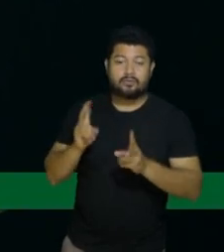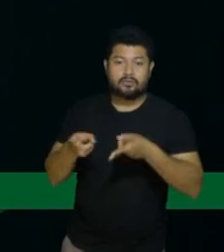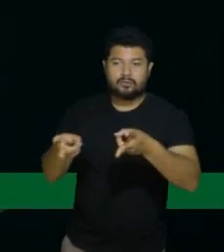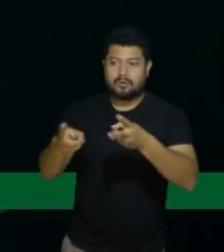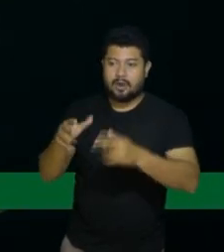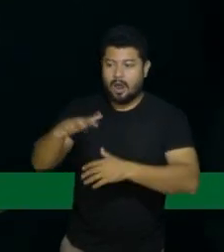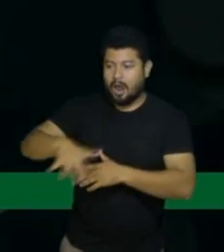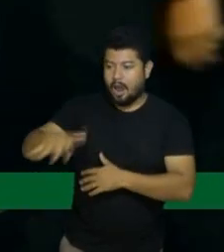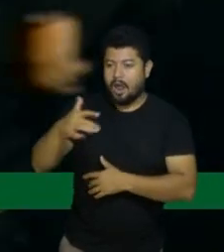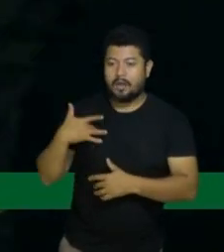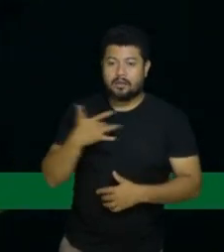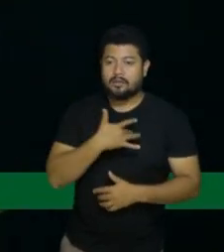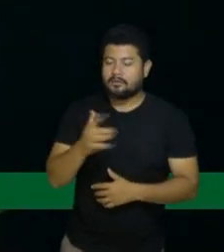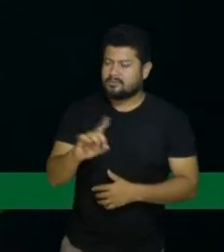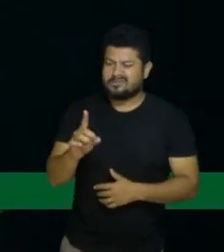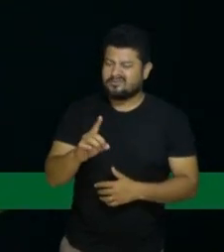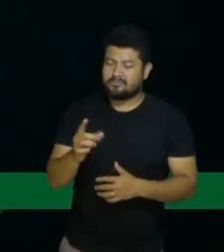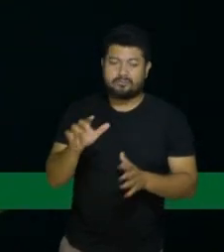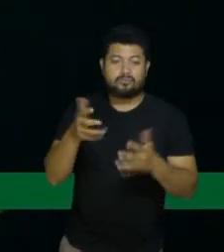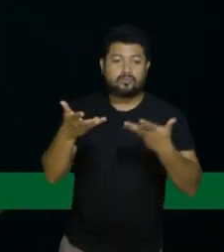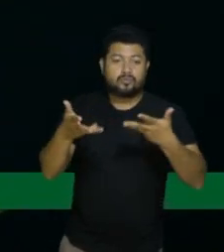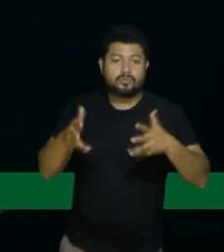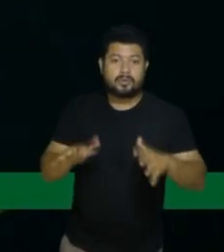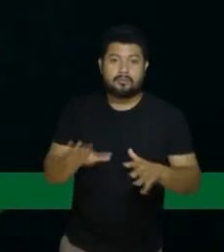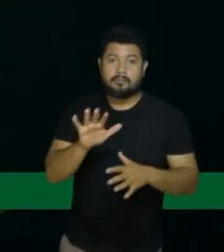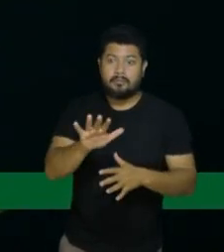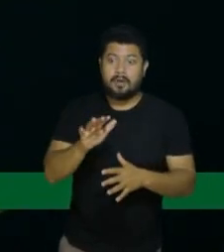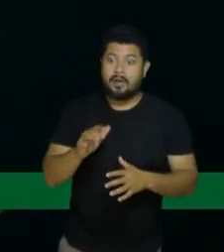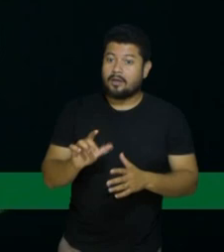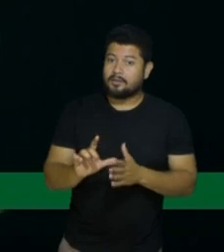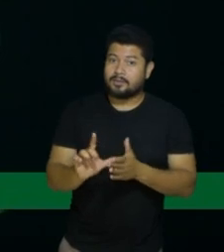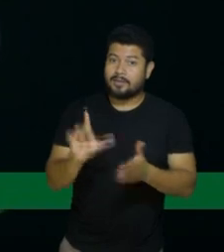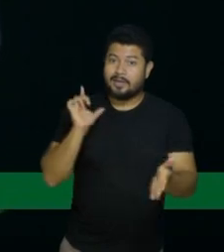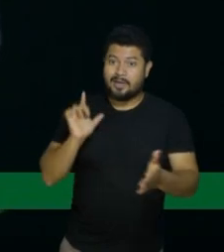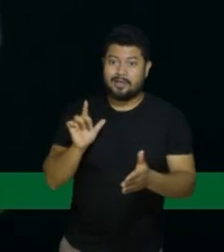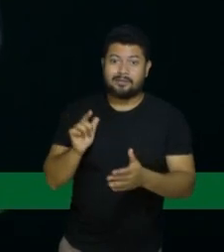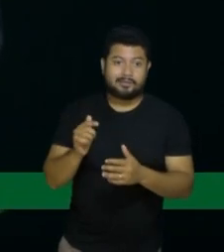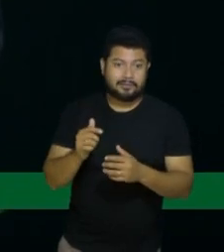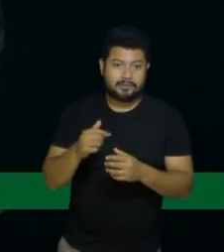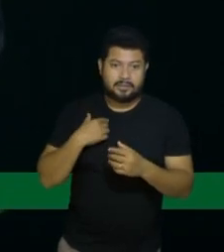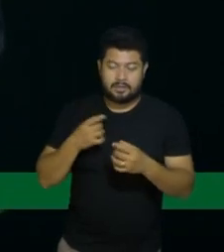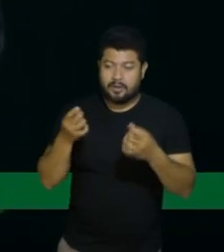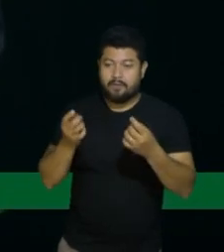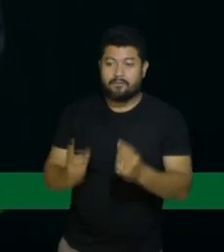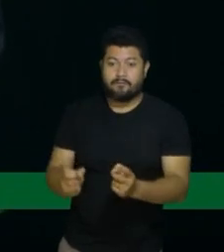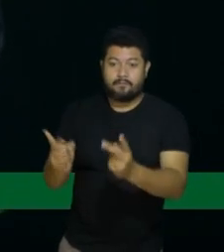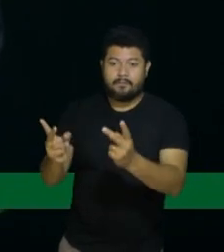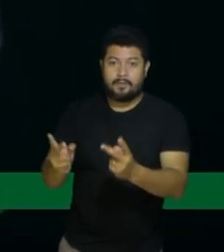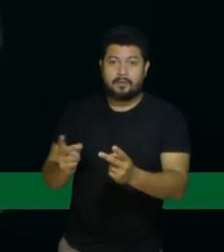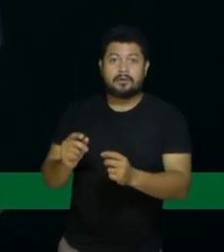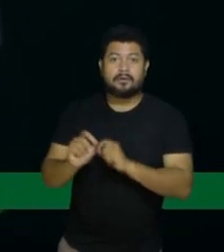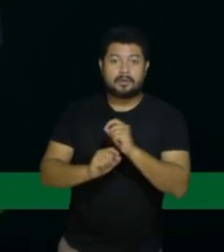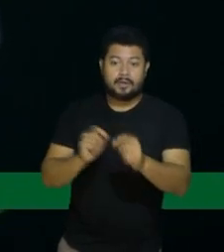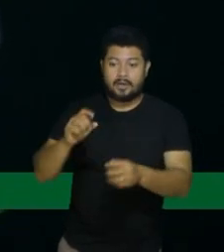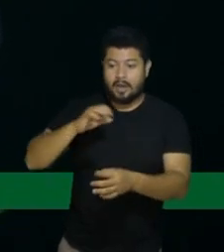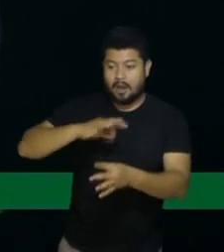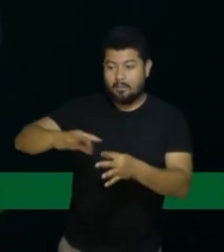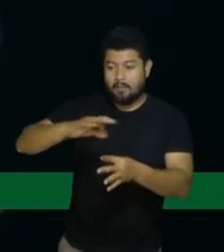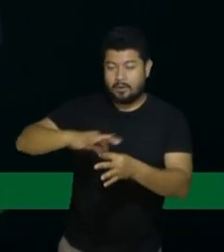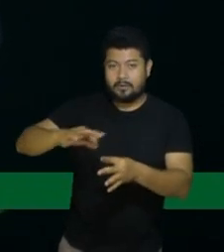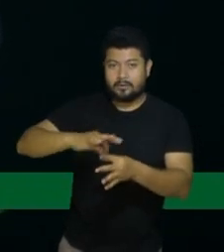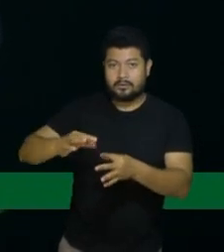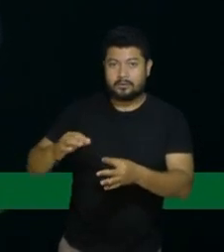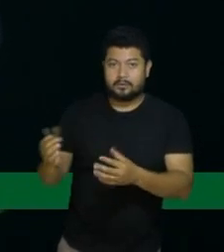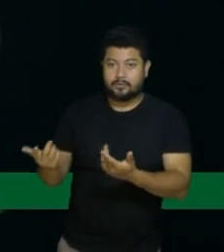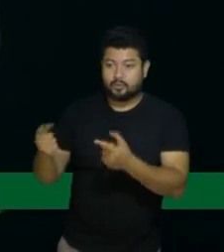tiveram o cuidado de procurar para que nós fôssemos geridos por uma entidade congênere ou seja uma